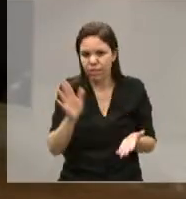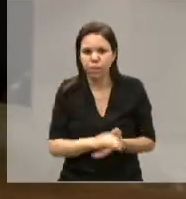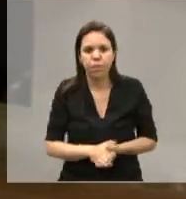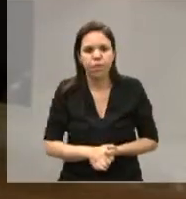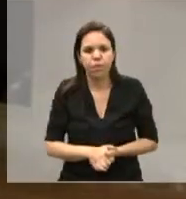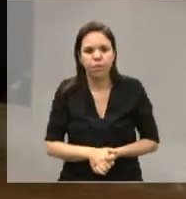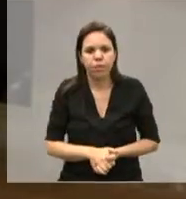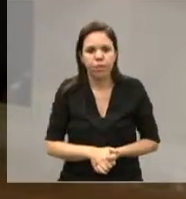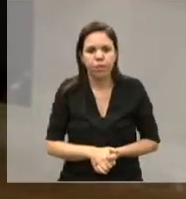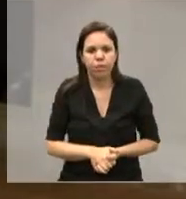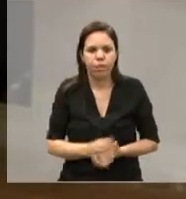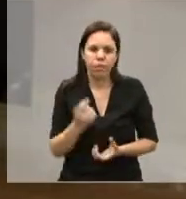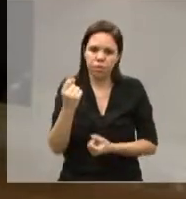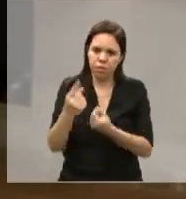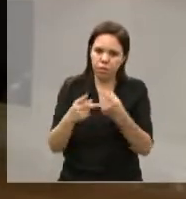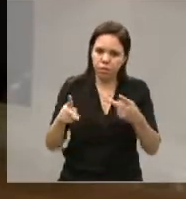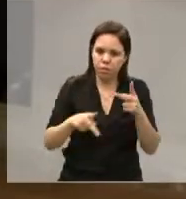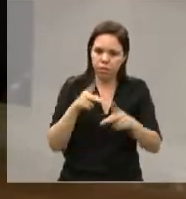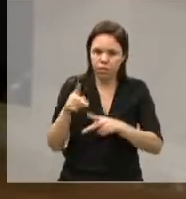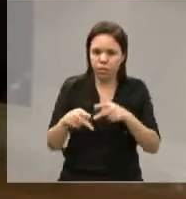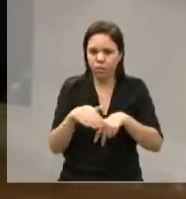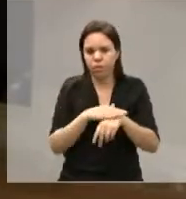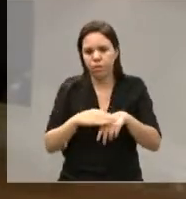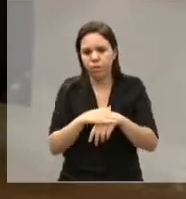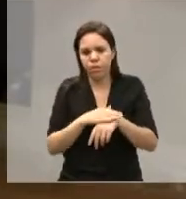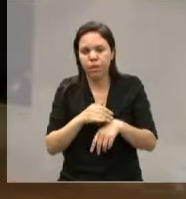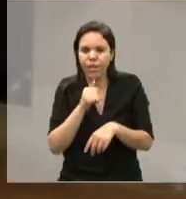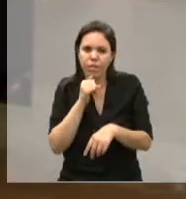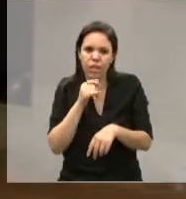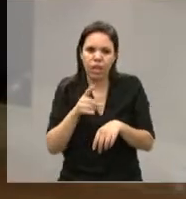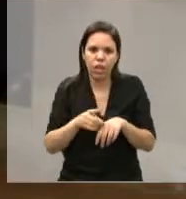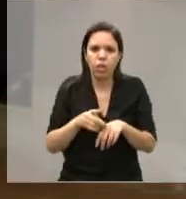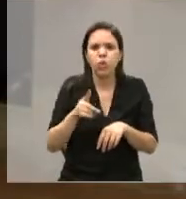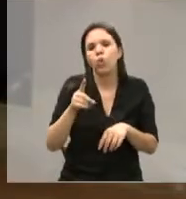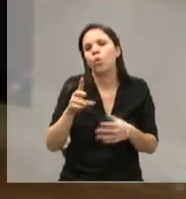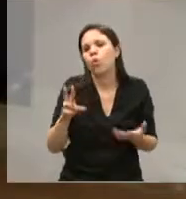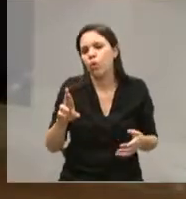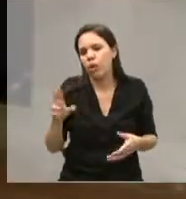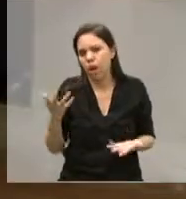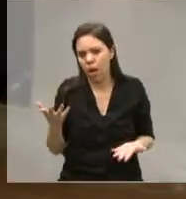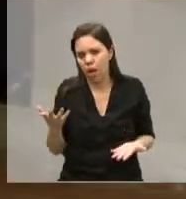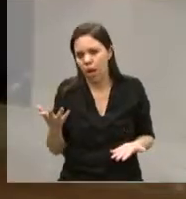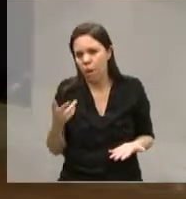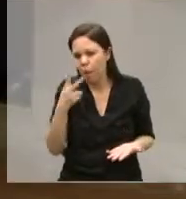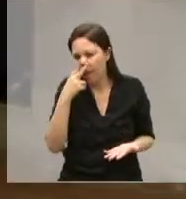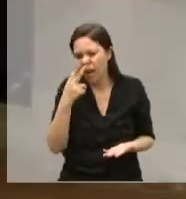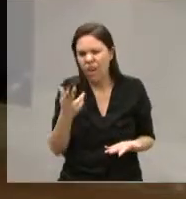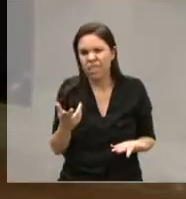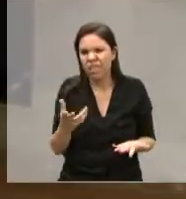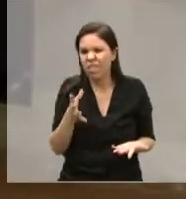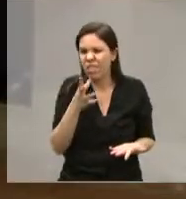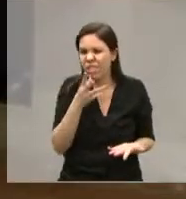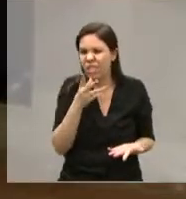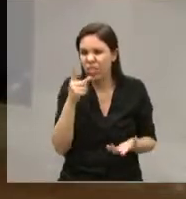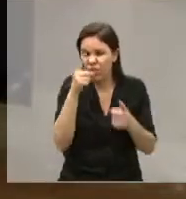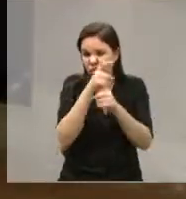ainda para algumas pessoas, a gente conversando, por exemplo, um doutorado parece ser algo muito distante. É?